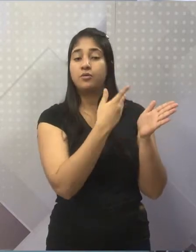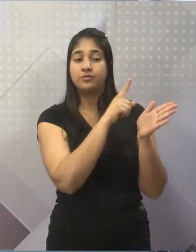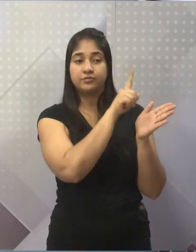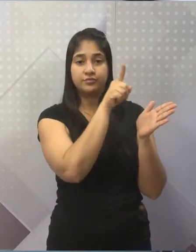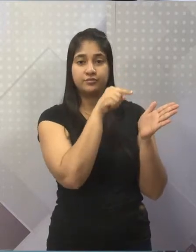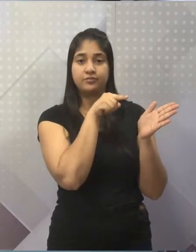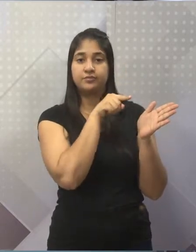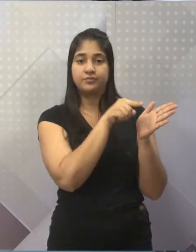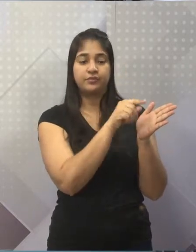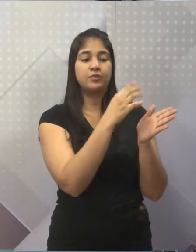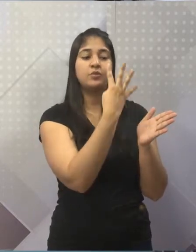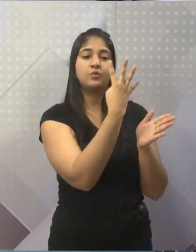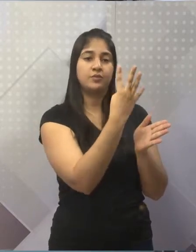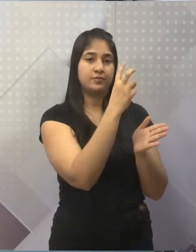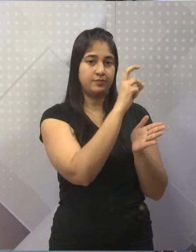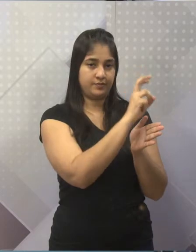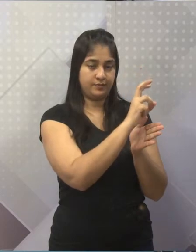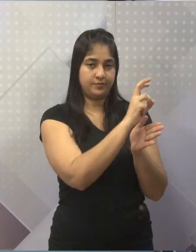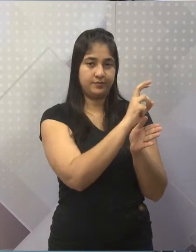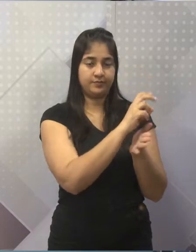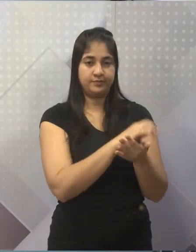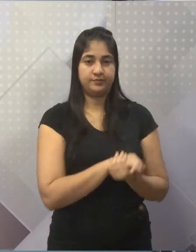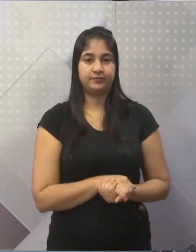que subiu, 45.